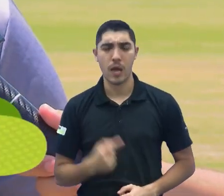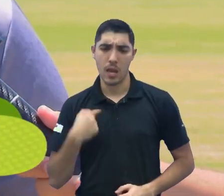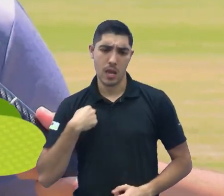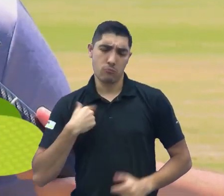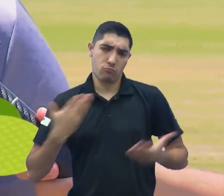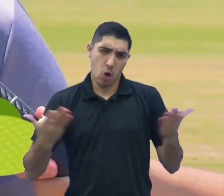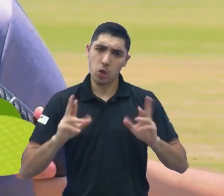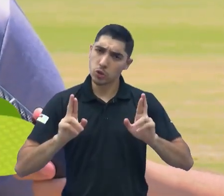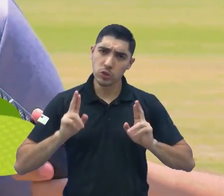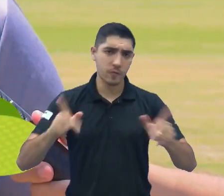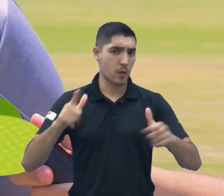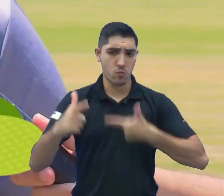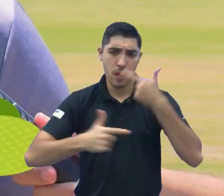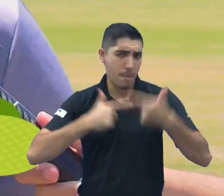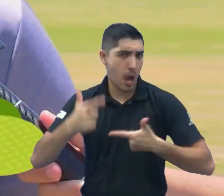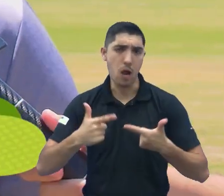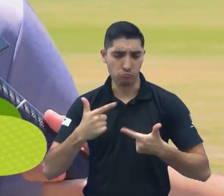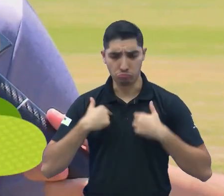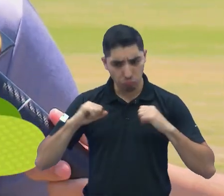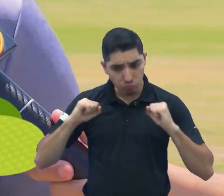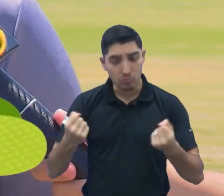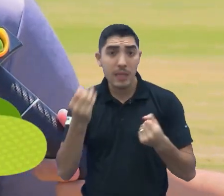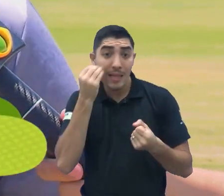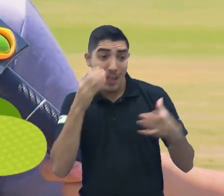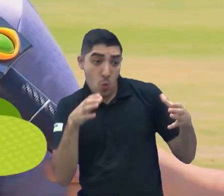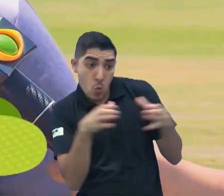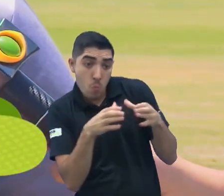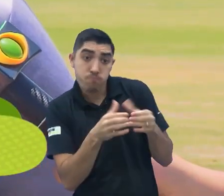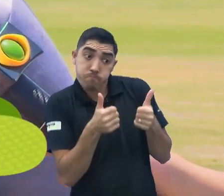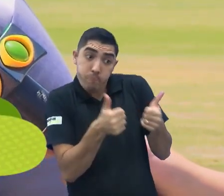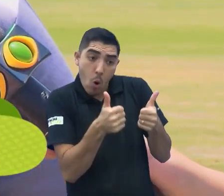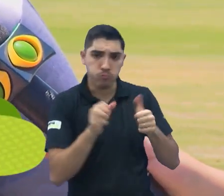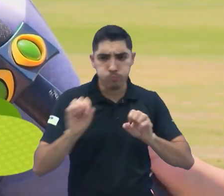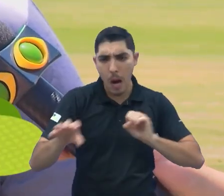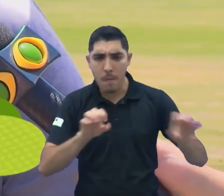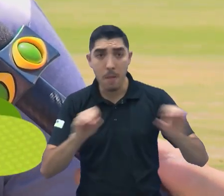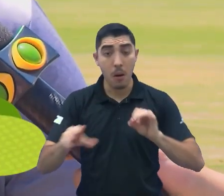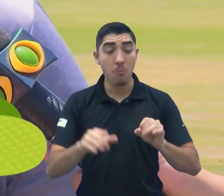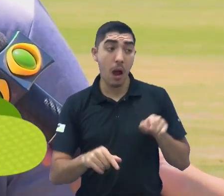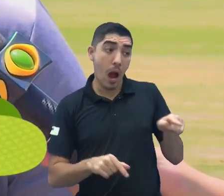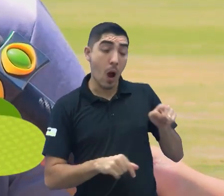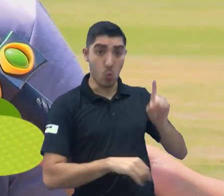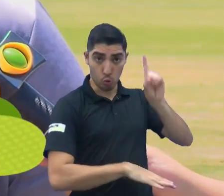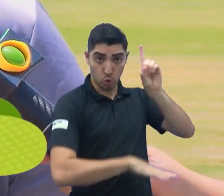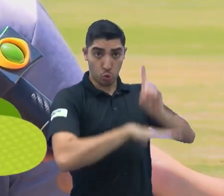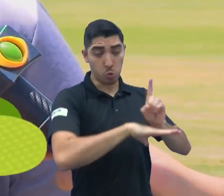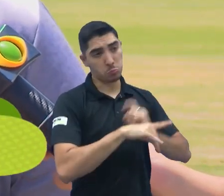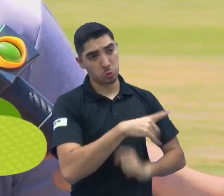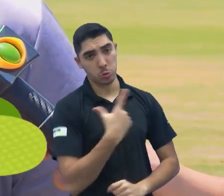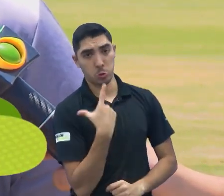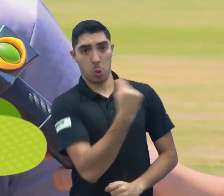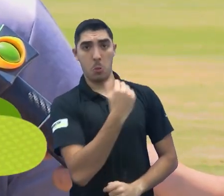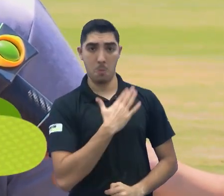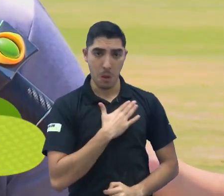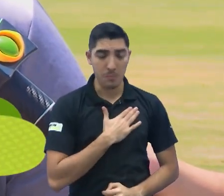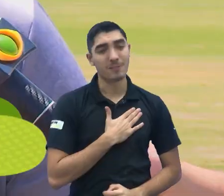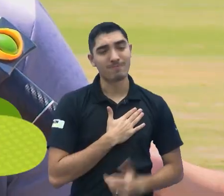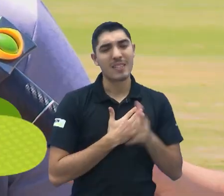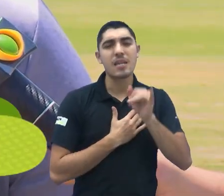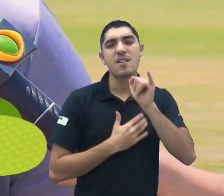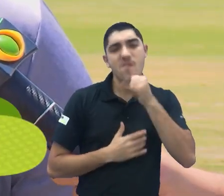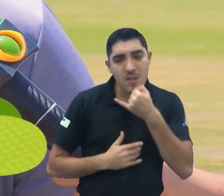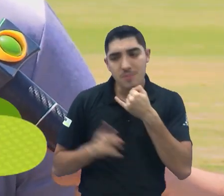de realmente montar uma equipe que vai buscar jogar bem. Né? E acho que foi isso que o clube identificou nesse processo aí. Infelizmente a gente não conseguiu o nosso objetivo na Copa Paulista,